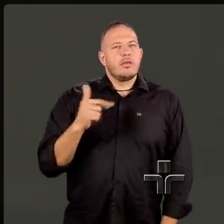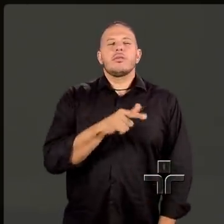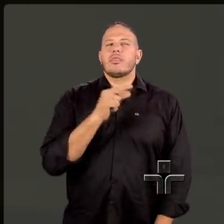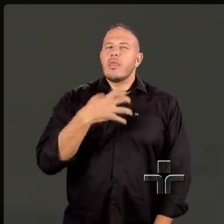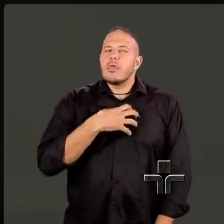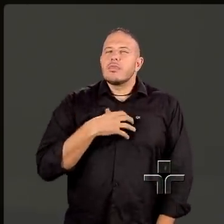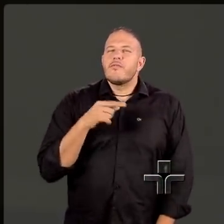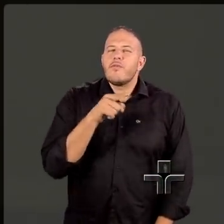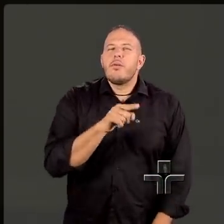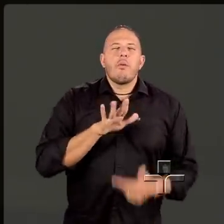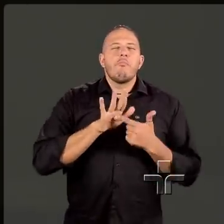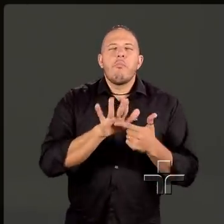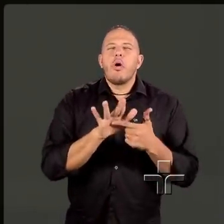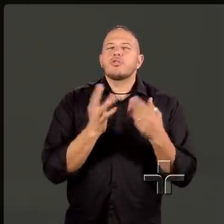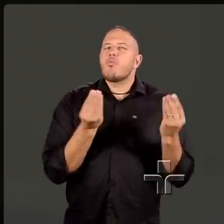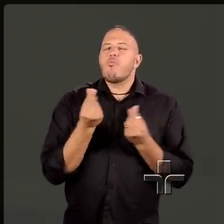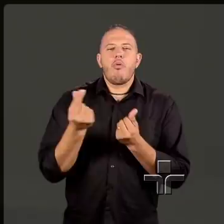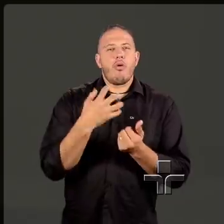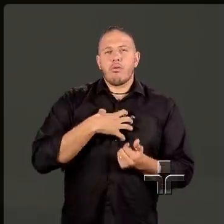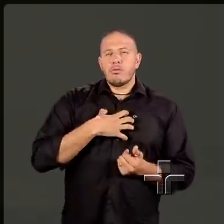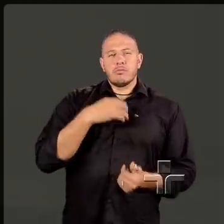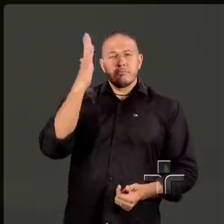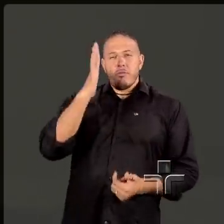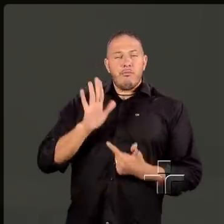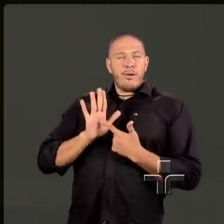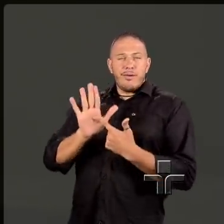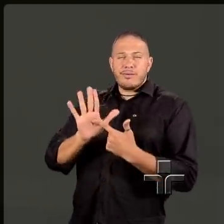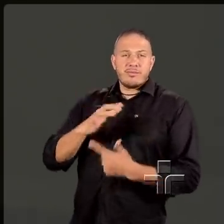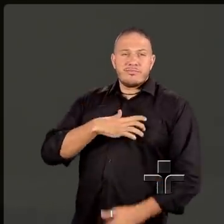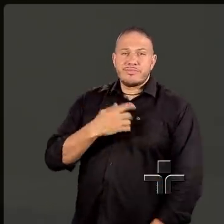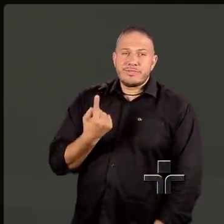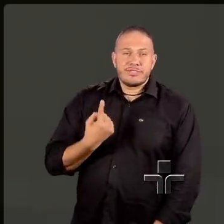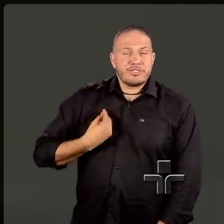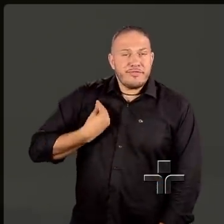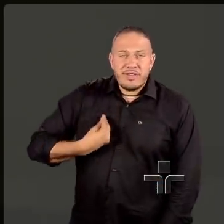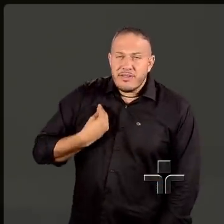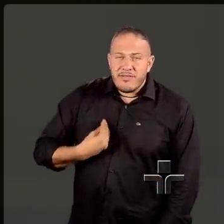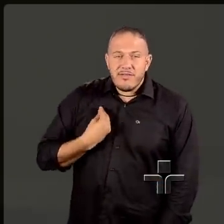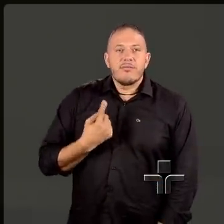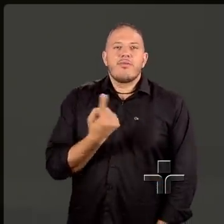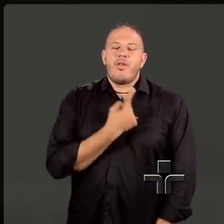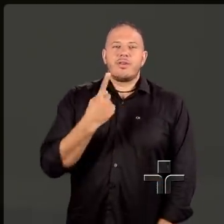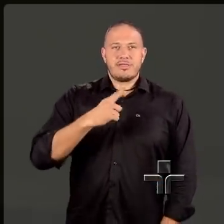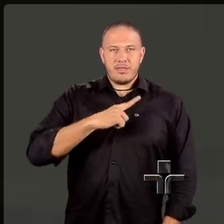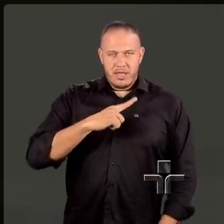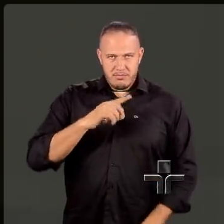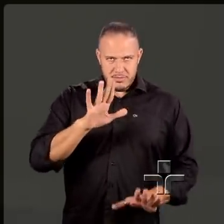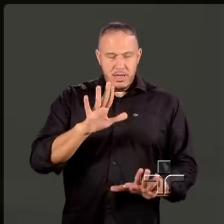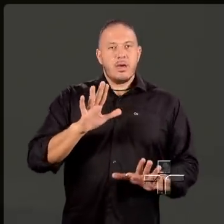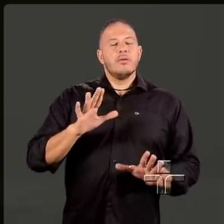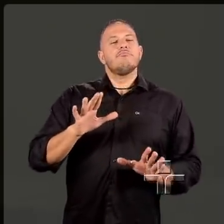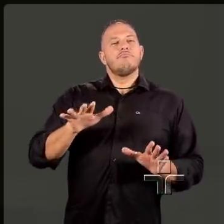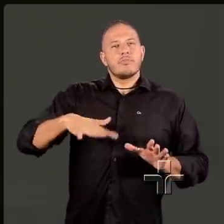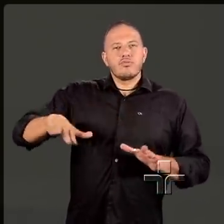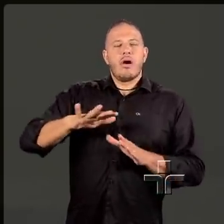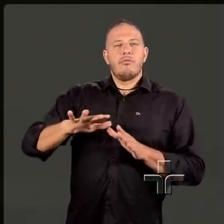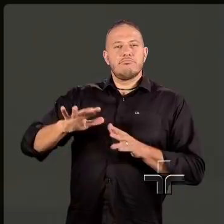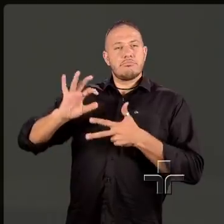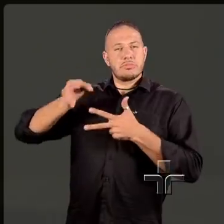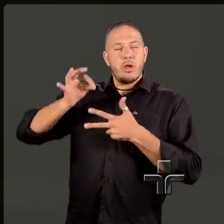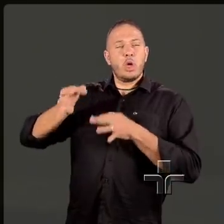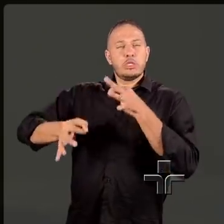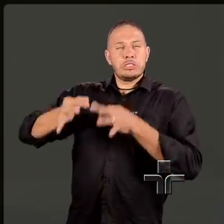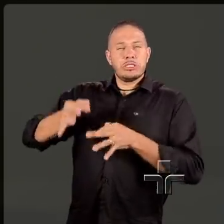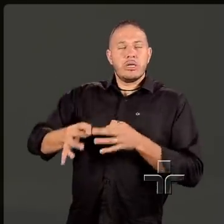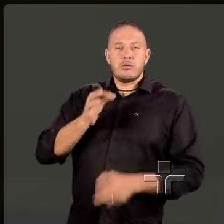traça um pouco o quadro do Brasil em que nós vivemos. Quer dizer, nós temos um poder judiciário lento,